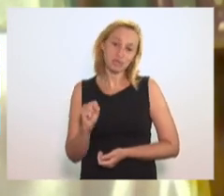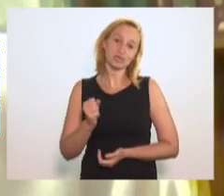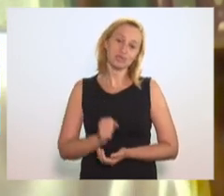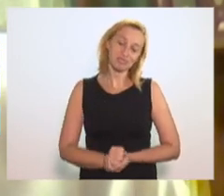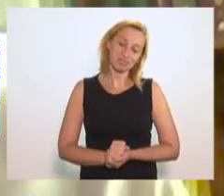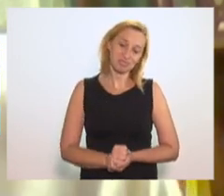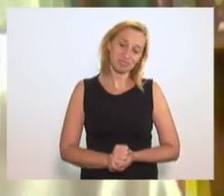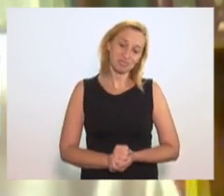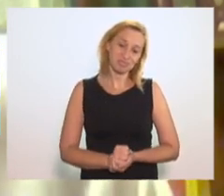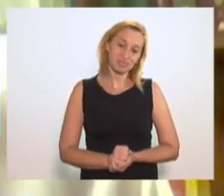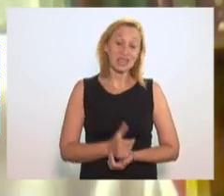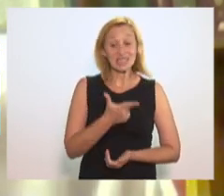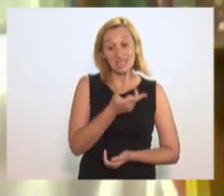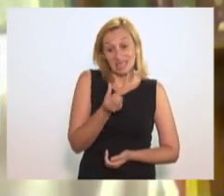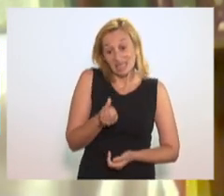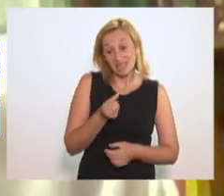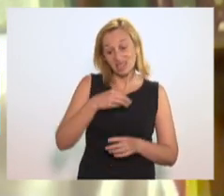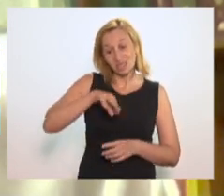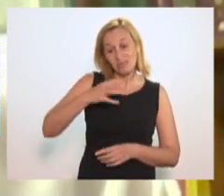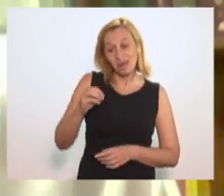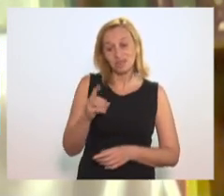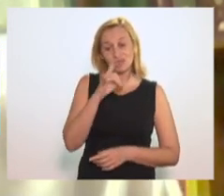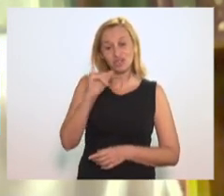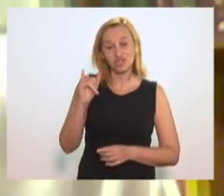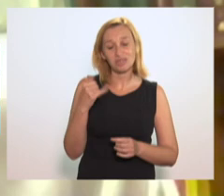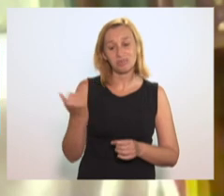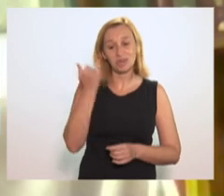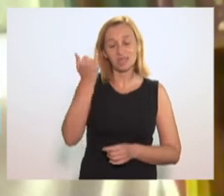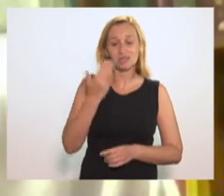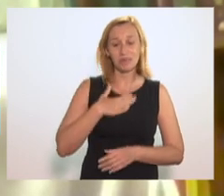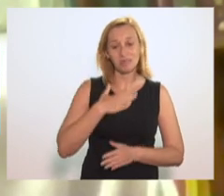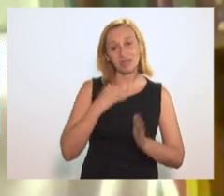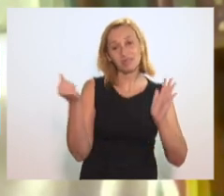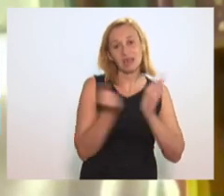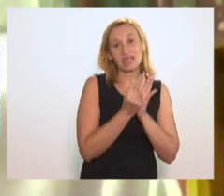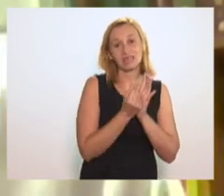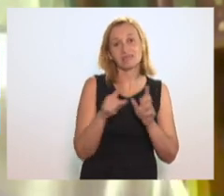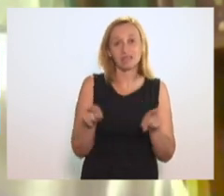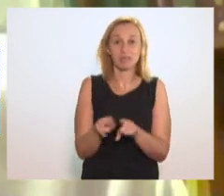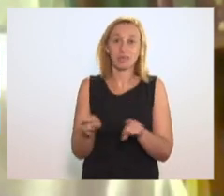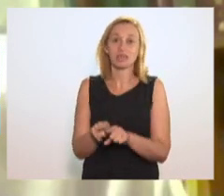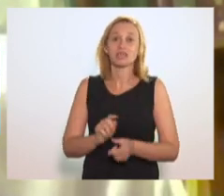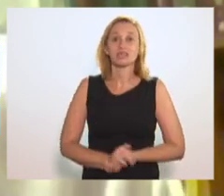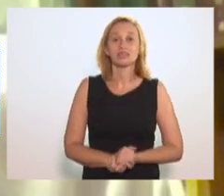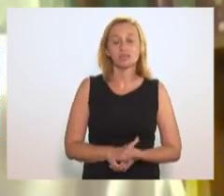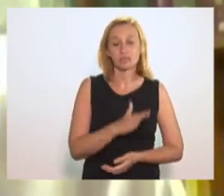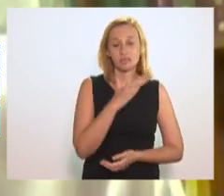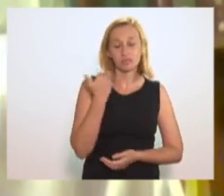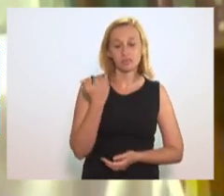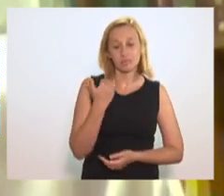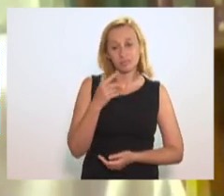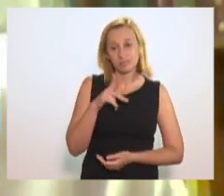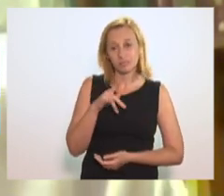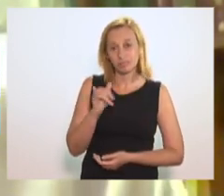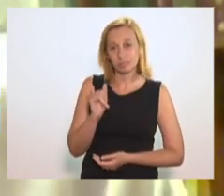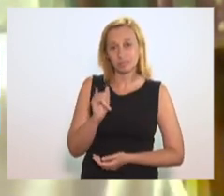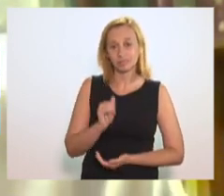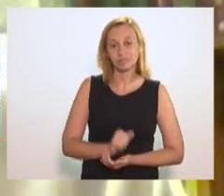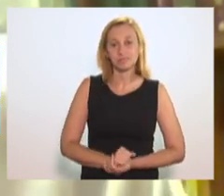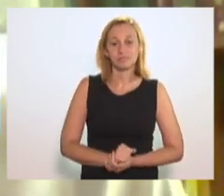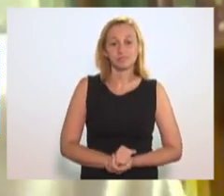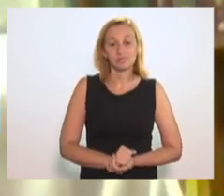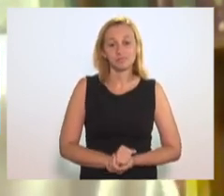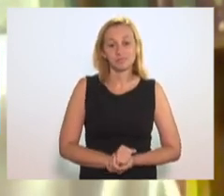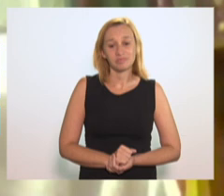que o 16 de março é um dia muito importante para mim mas muito marcante porque também foi a morte do meu pai que